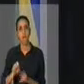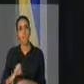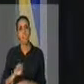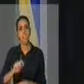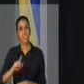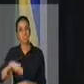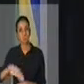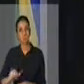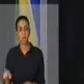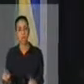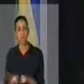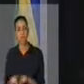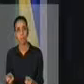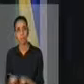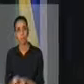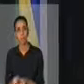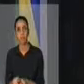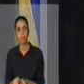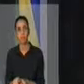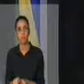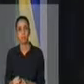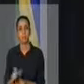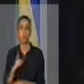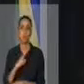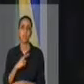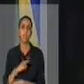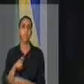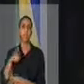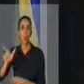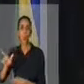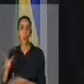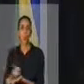com, e a Baxter, com a tal da PEG asparaginase,